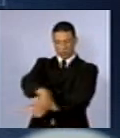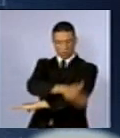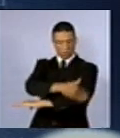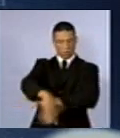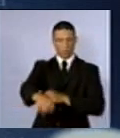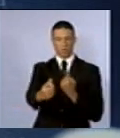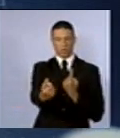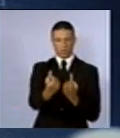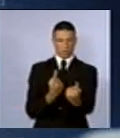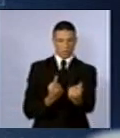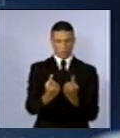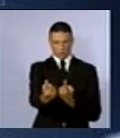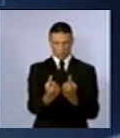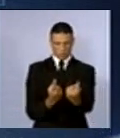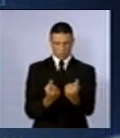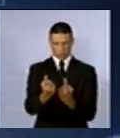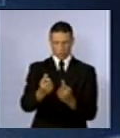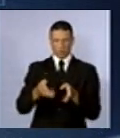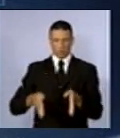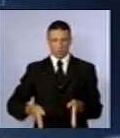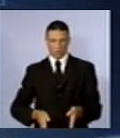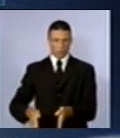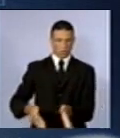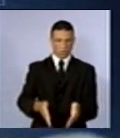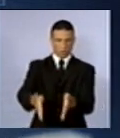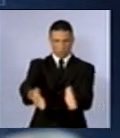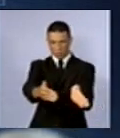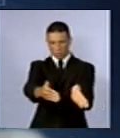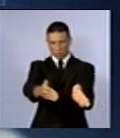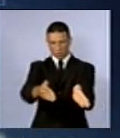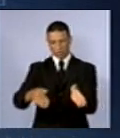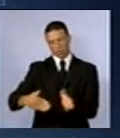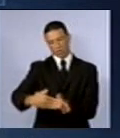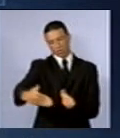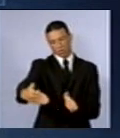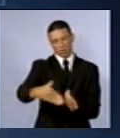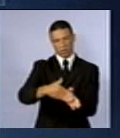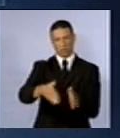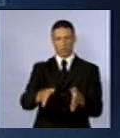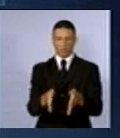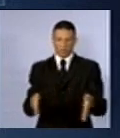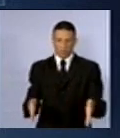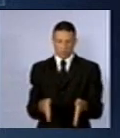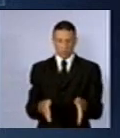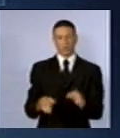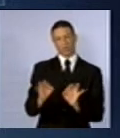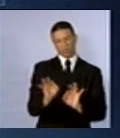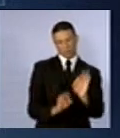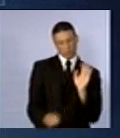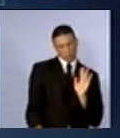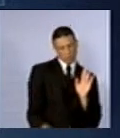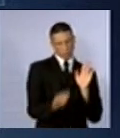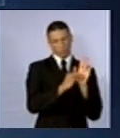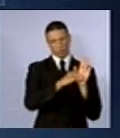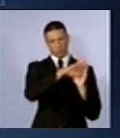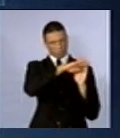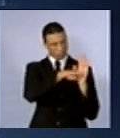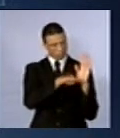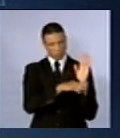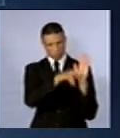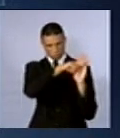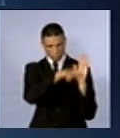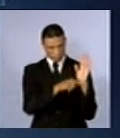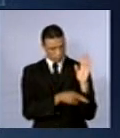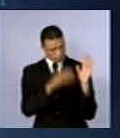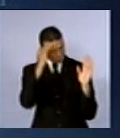avenidas, rodovias, e as distâncias horizontais, identicamente são estabelecidas. E os critérios que norteiam